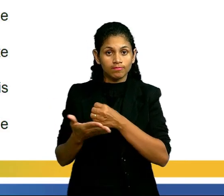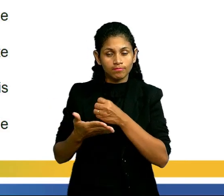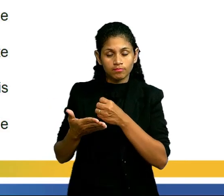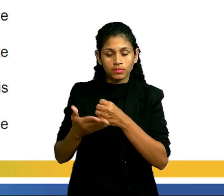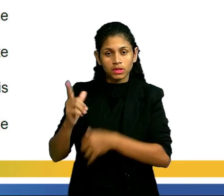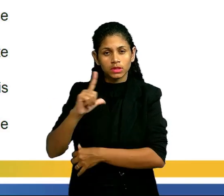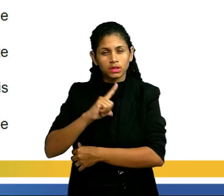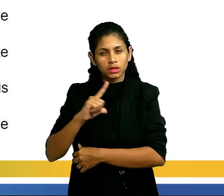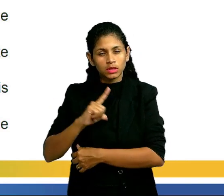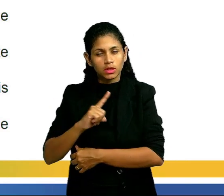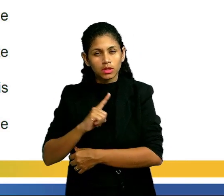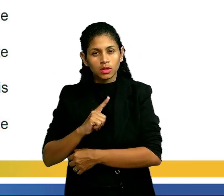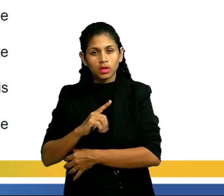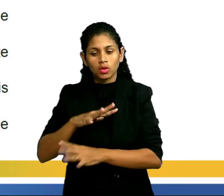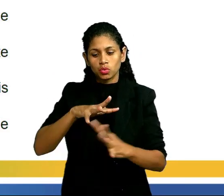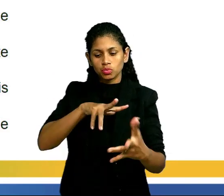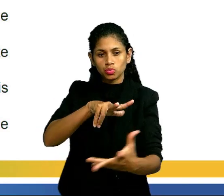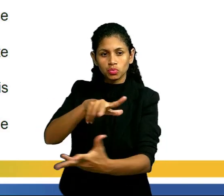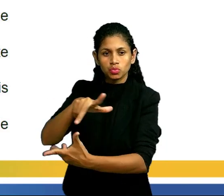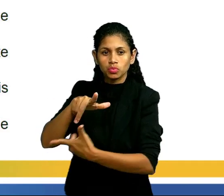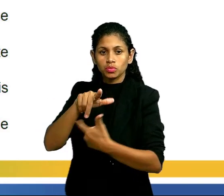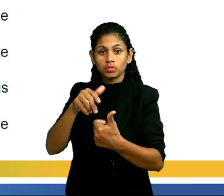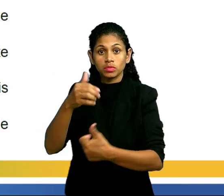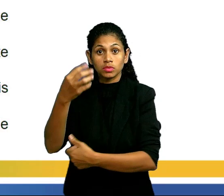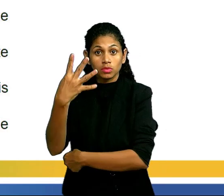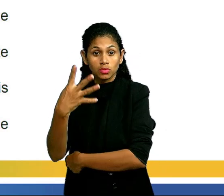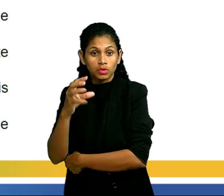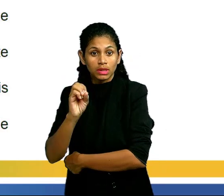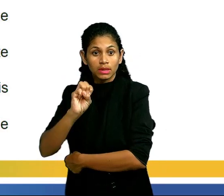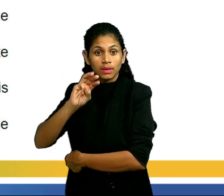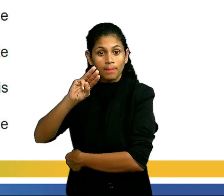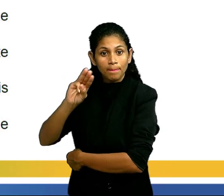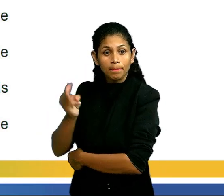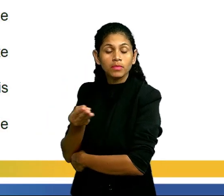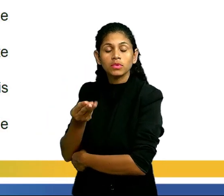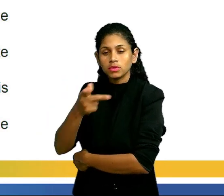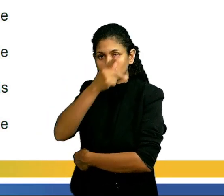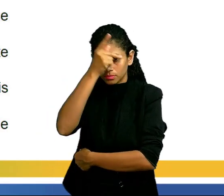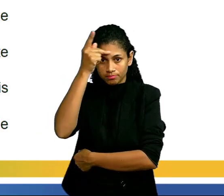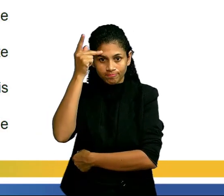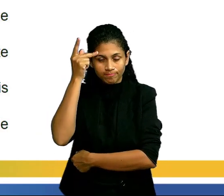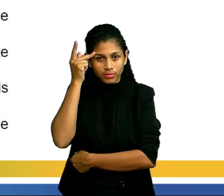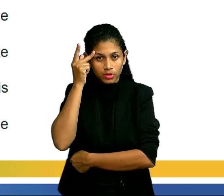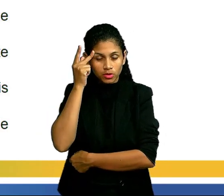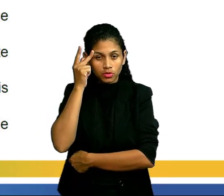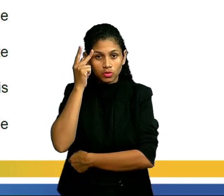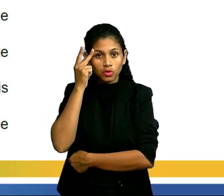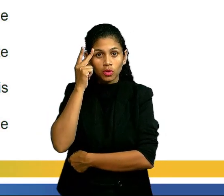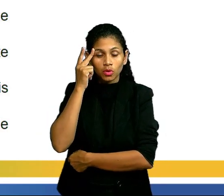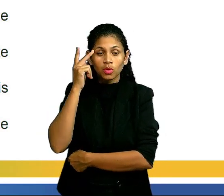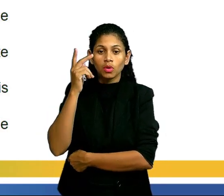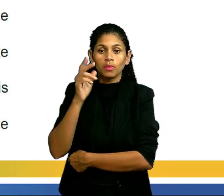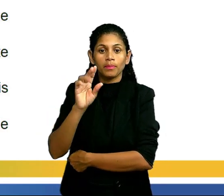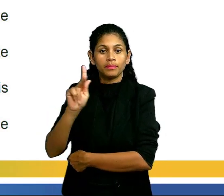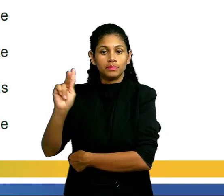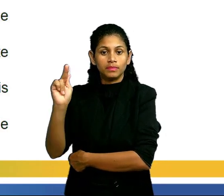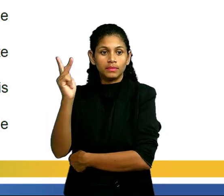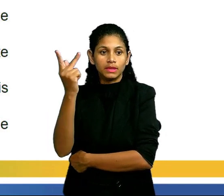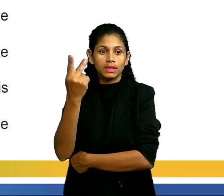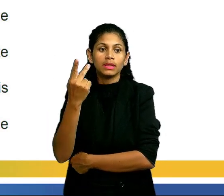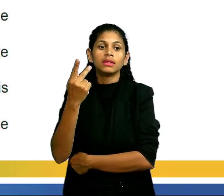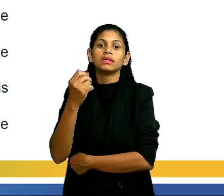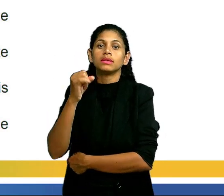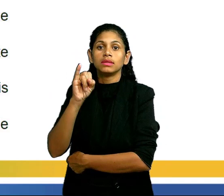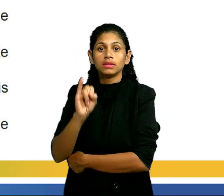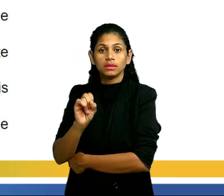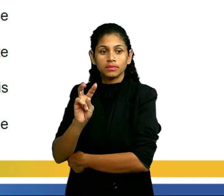no mundo 40 milhões de pessoas infectadas pelo HIV, que é o vírus que causa AIDS, sendo que